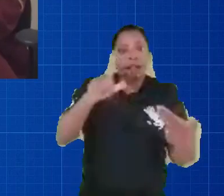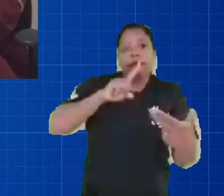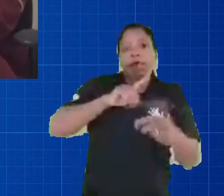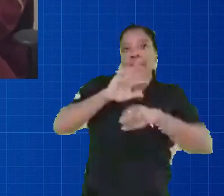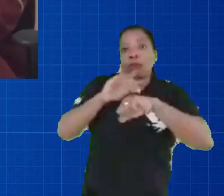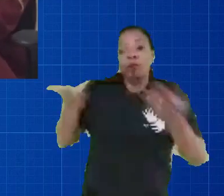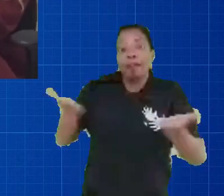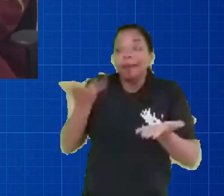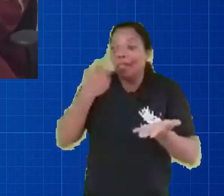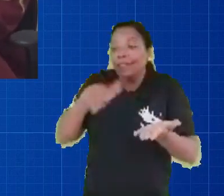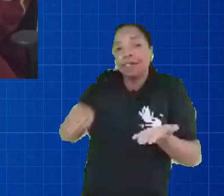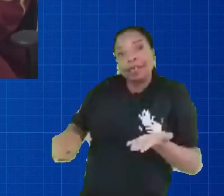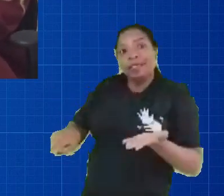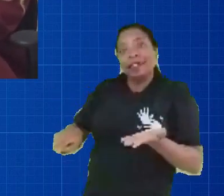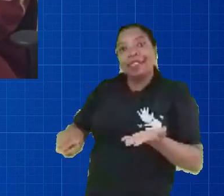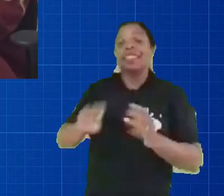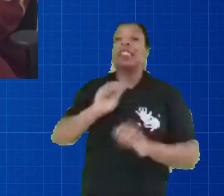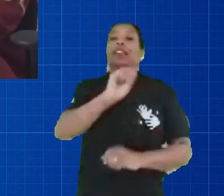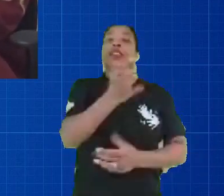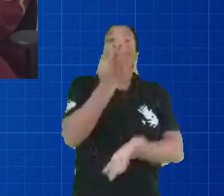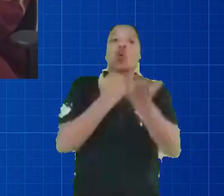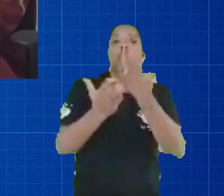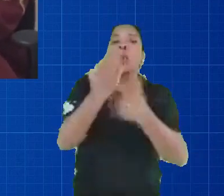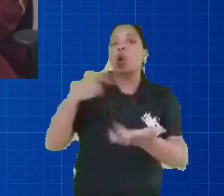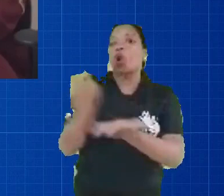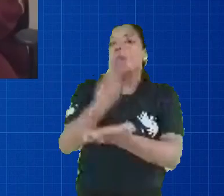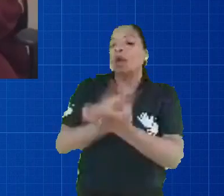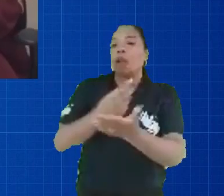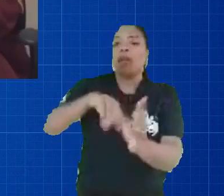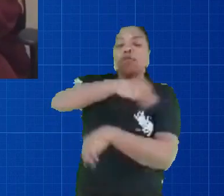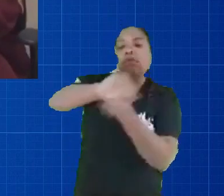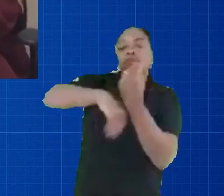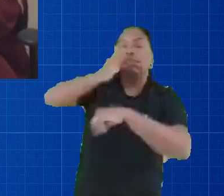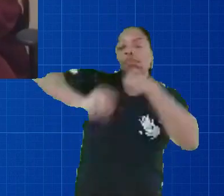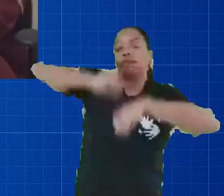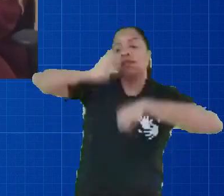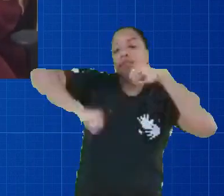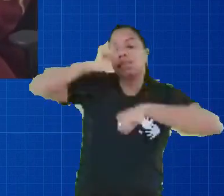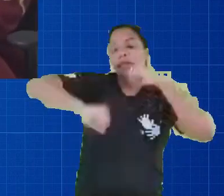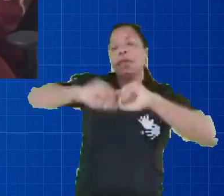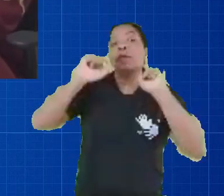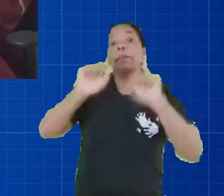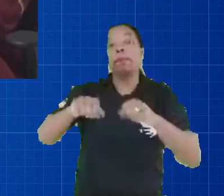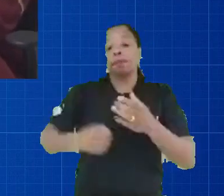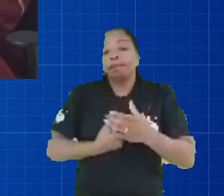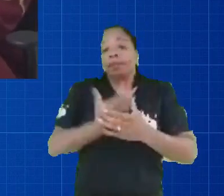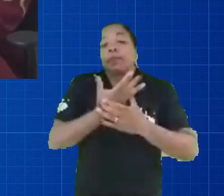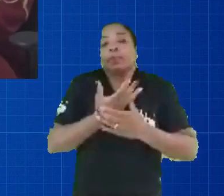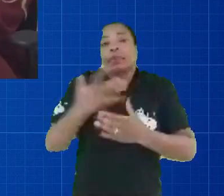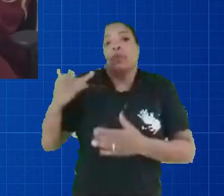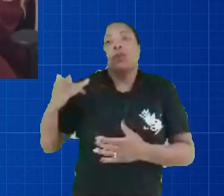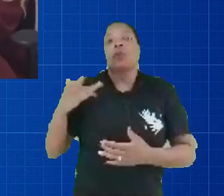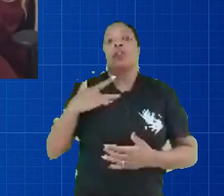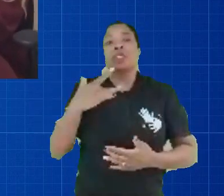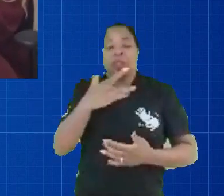sim, diversas doenças, prejudicar o crescimento, o desenvolvimento das crianças ao longo do tempo. Nossa, essa informação que você está trazendo